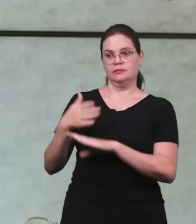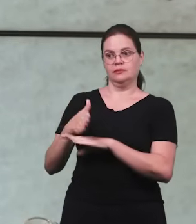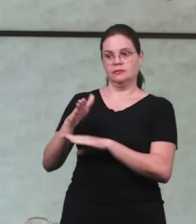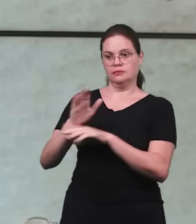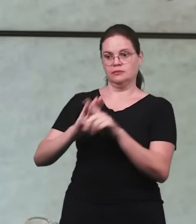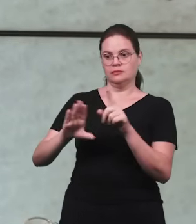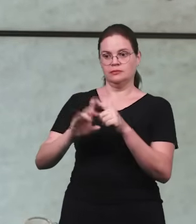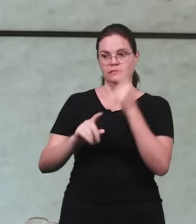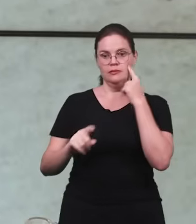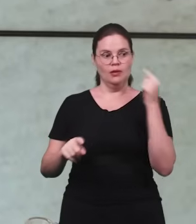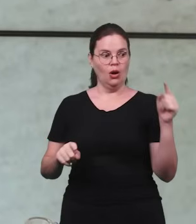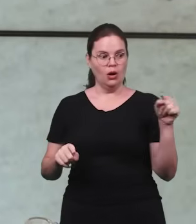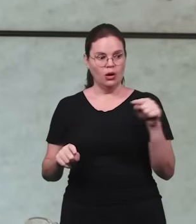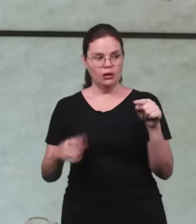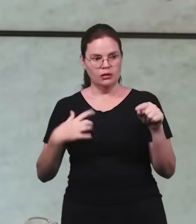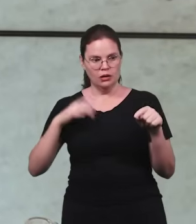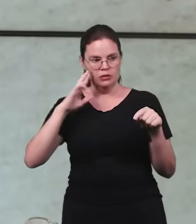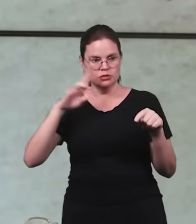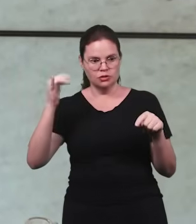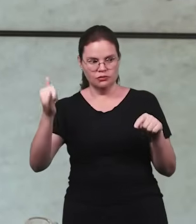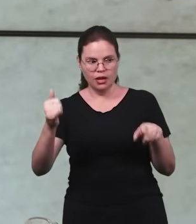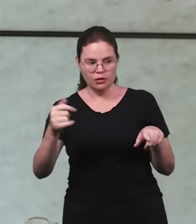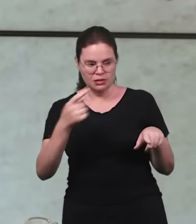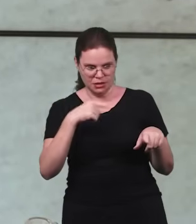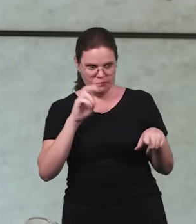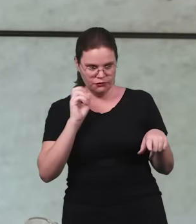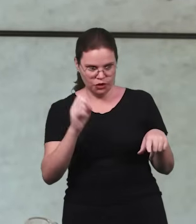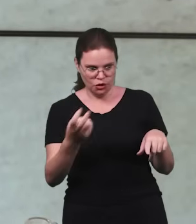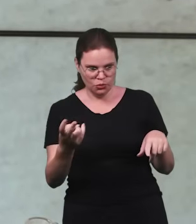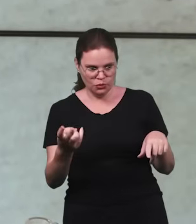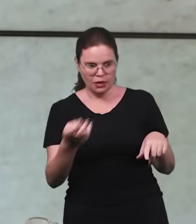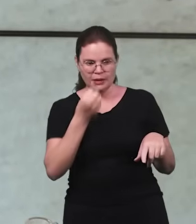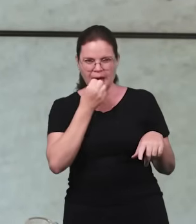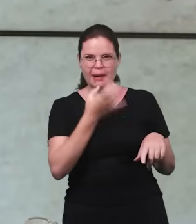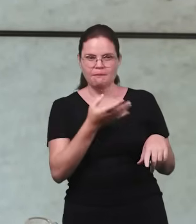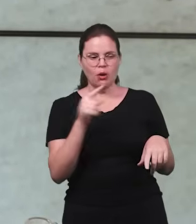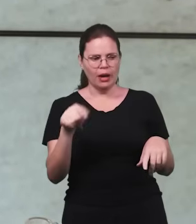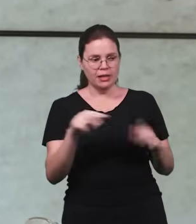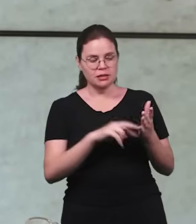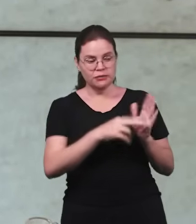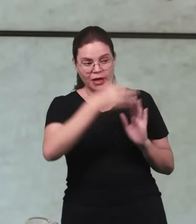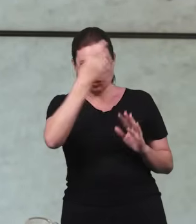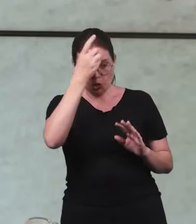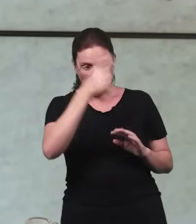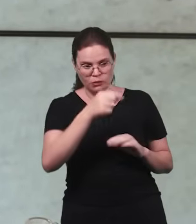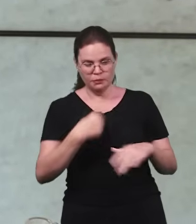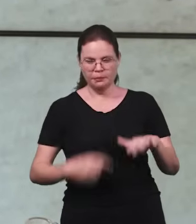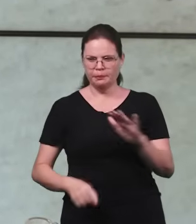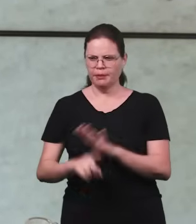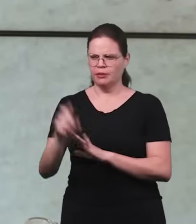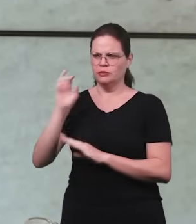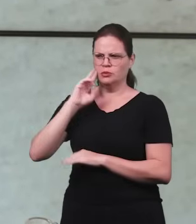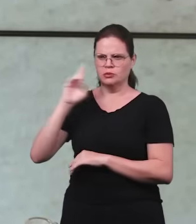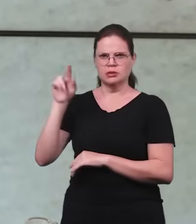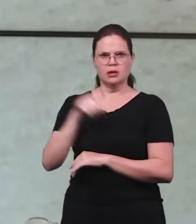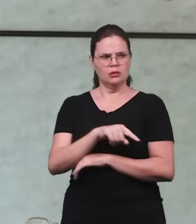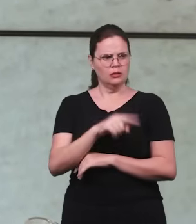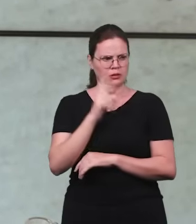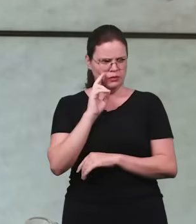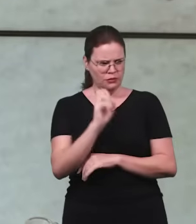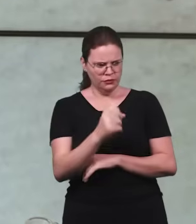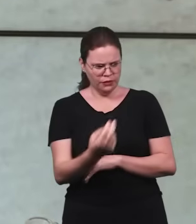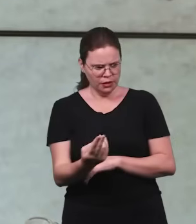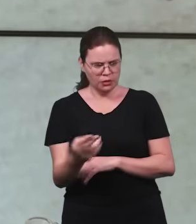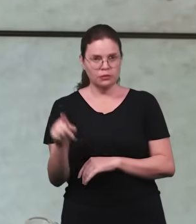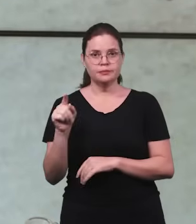Senhor, tá vendo, filho? Aconteceu? O Senhor falou. Isso aqui é um dom espiritual. Consultou o Senhor. Então,